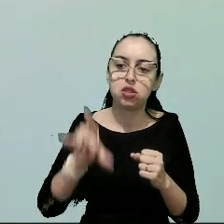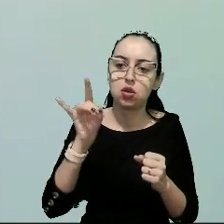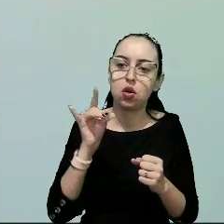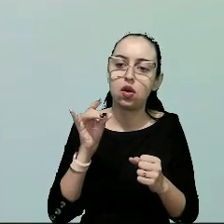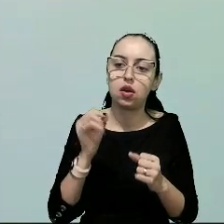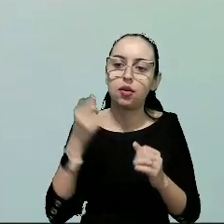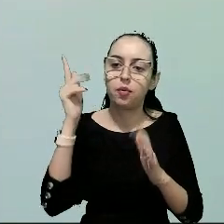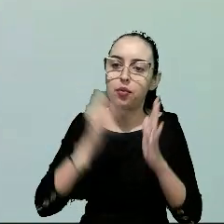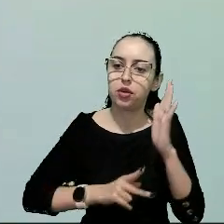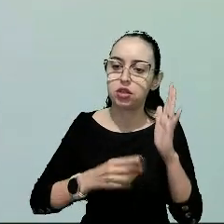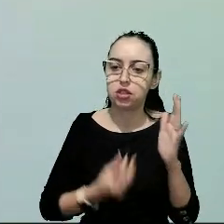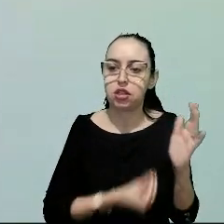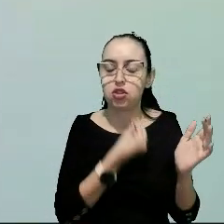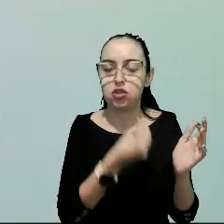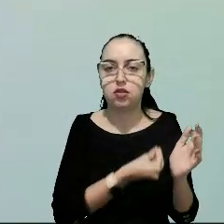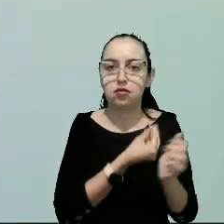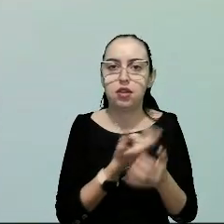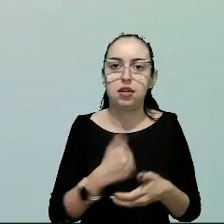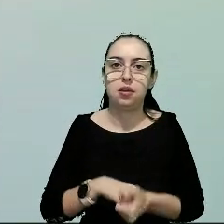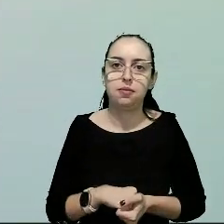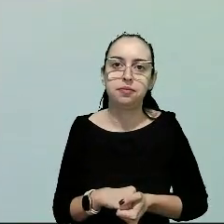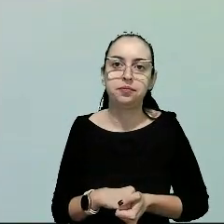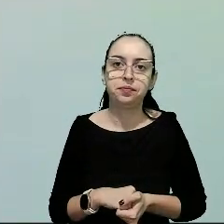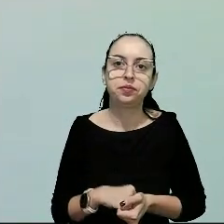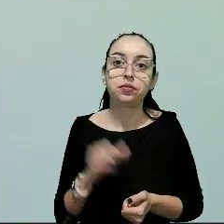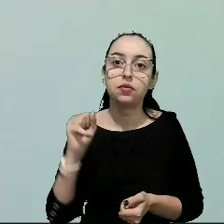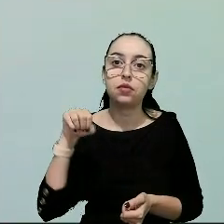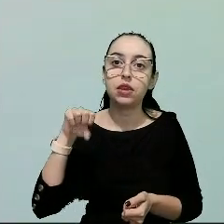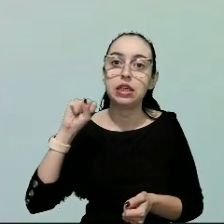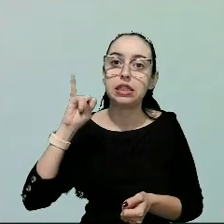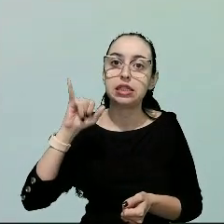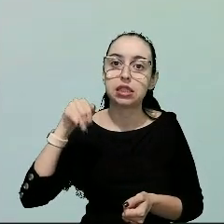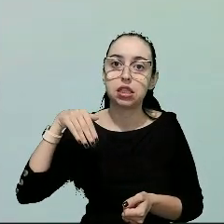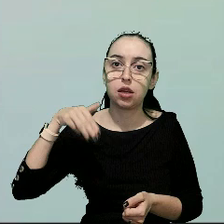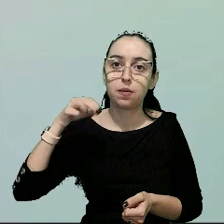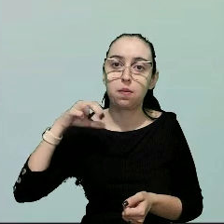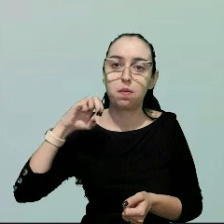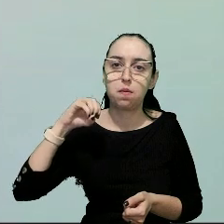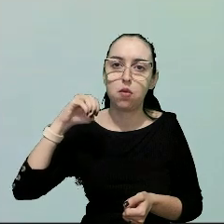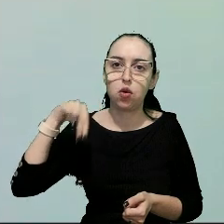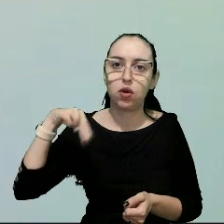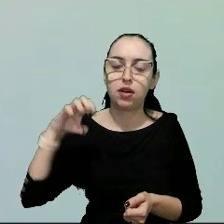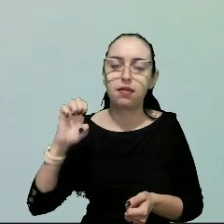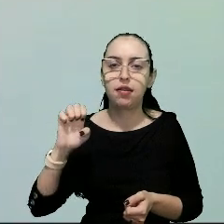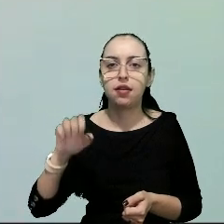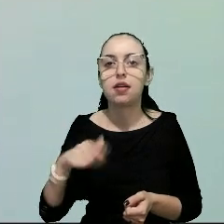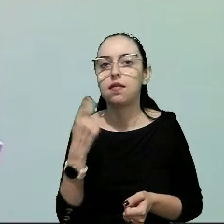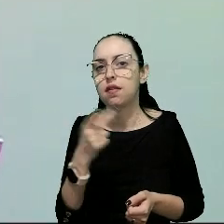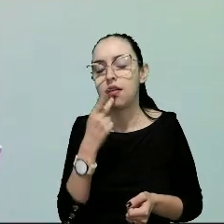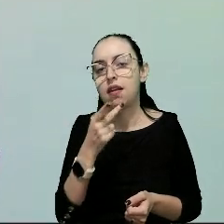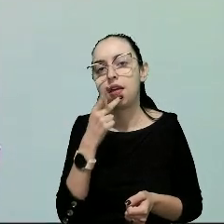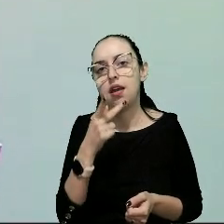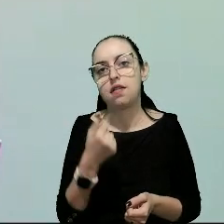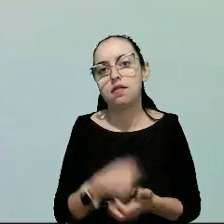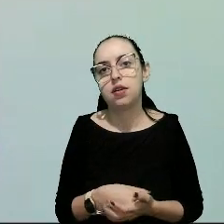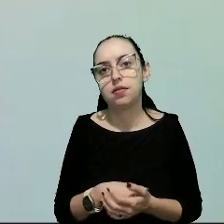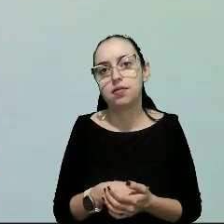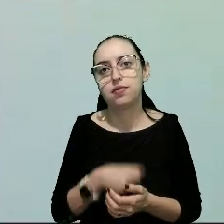buscar concretizar o seu projeto de vida. Simone de Beauvoir dizia: